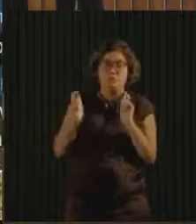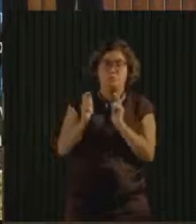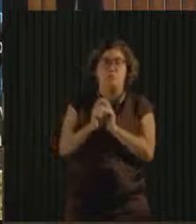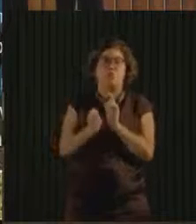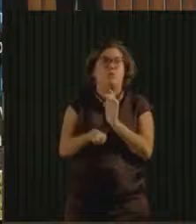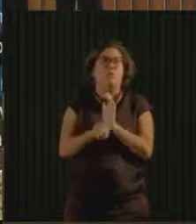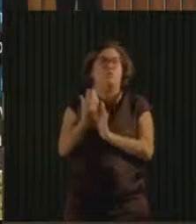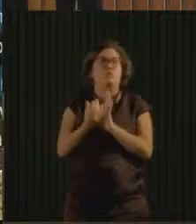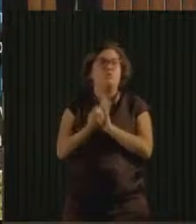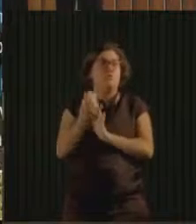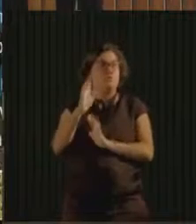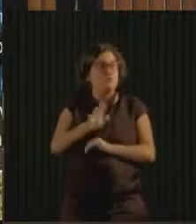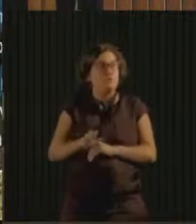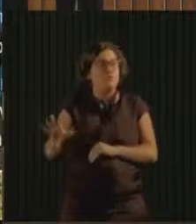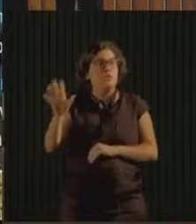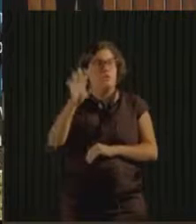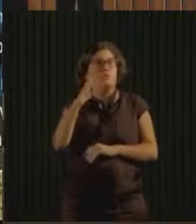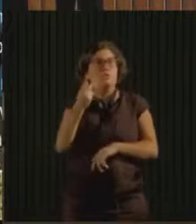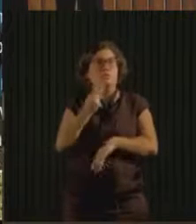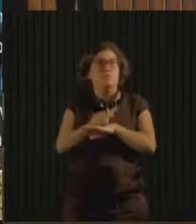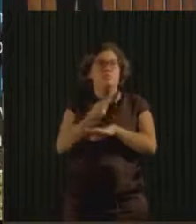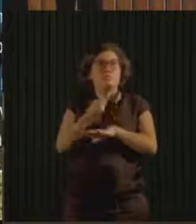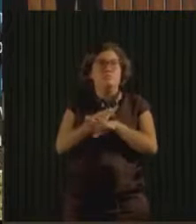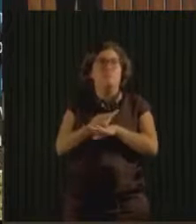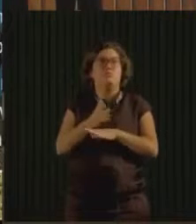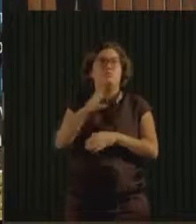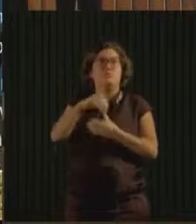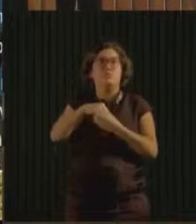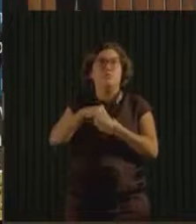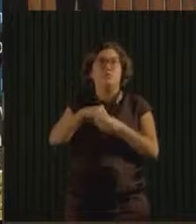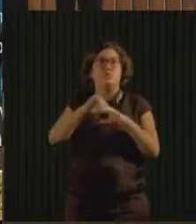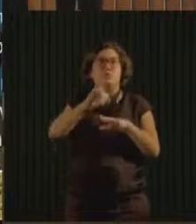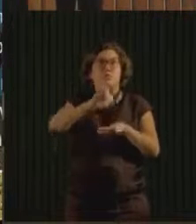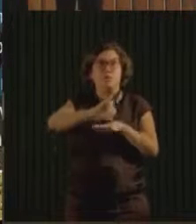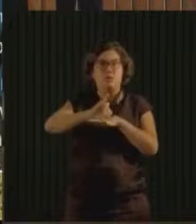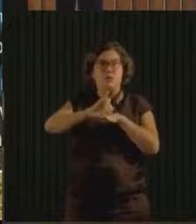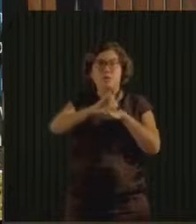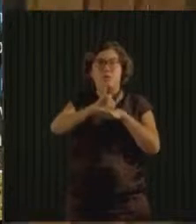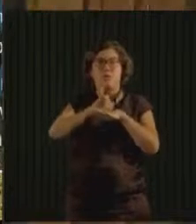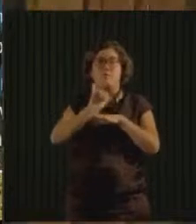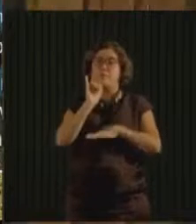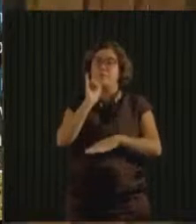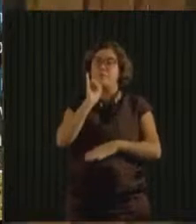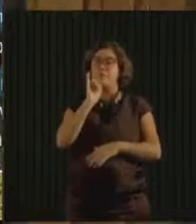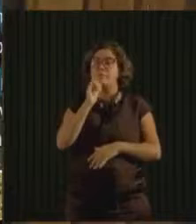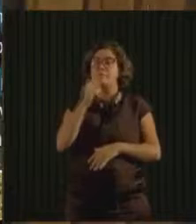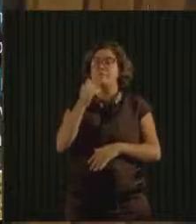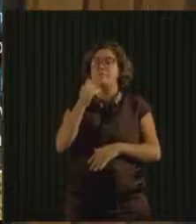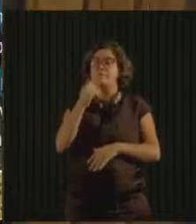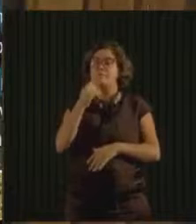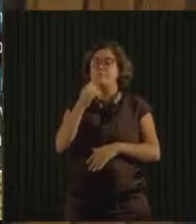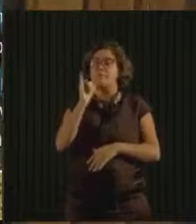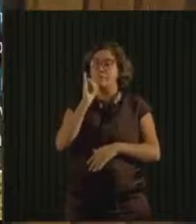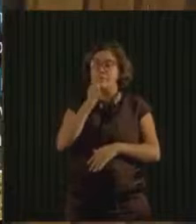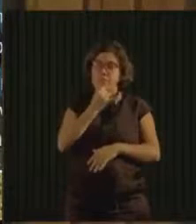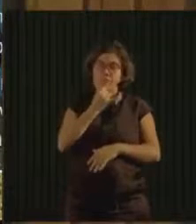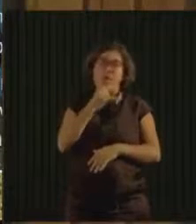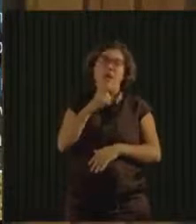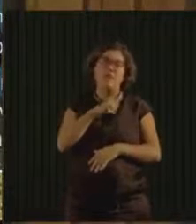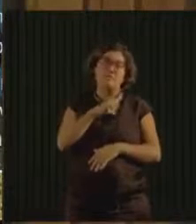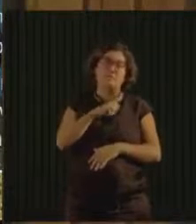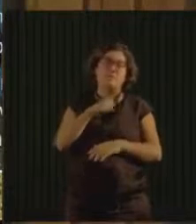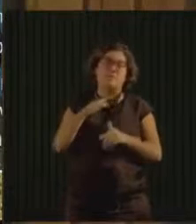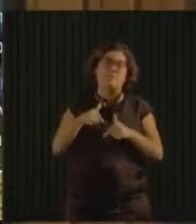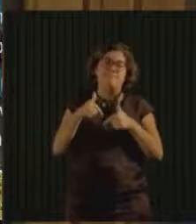a produção geral de plásticos descartáveis na ilha. Infelizmente, temos ainda que